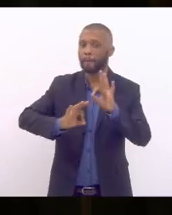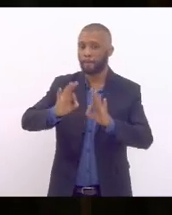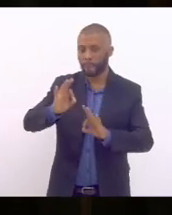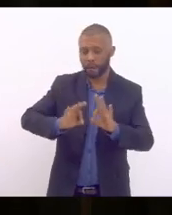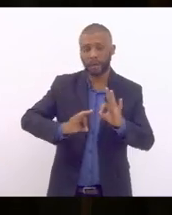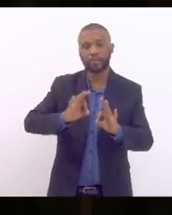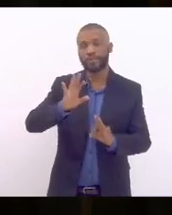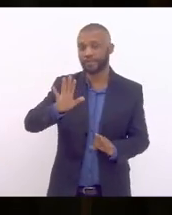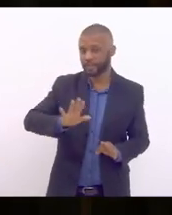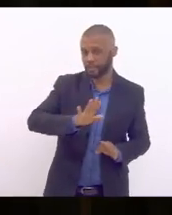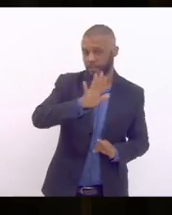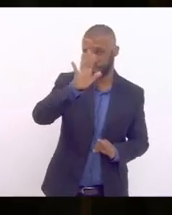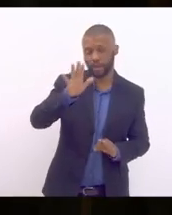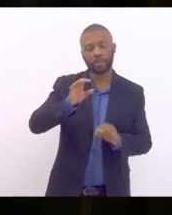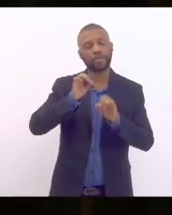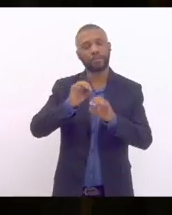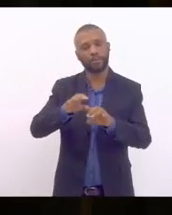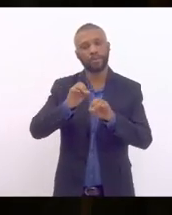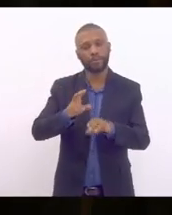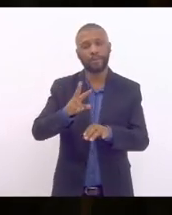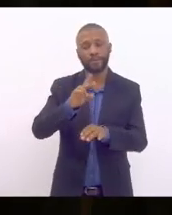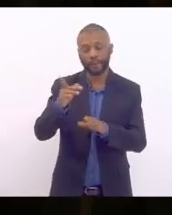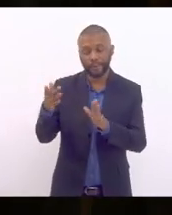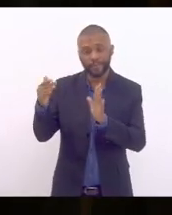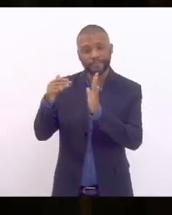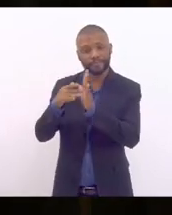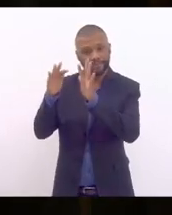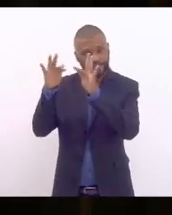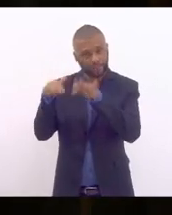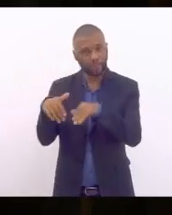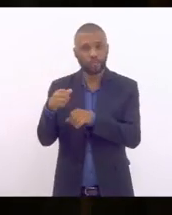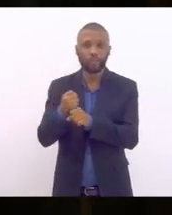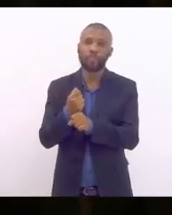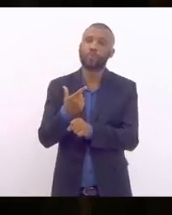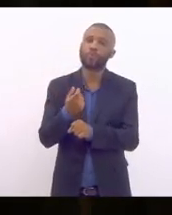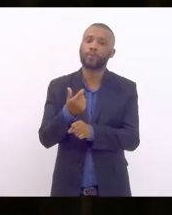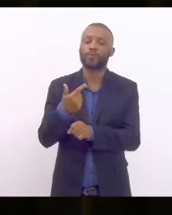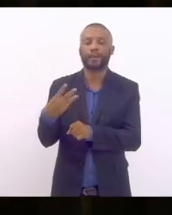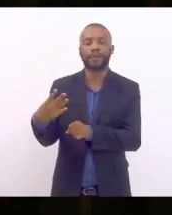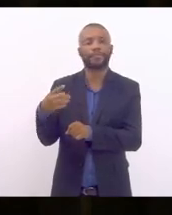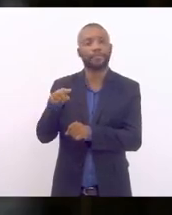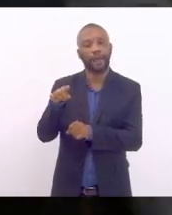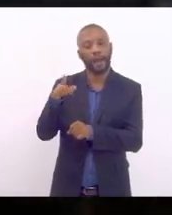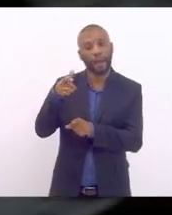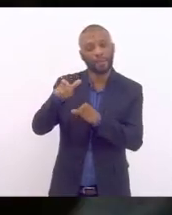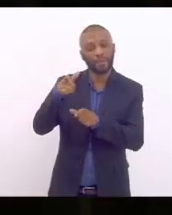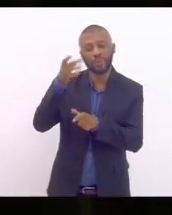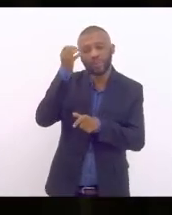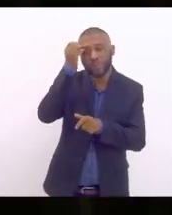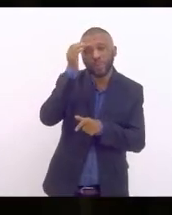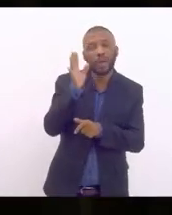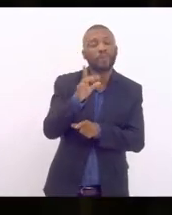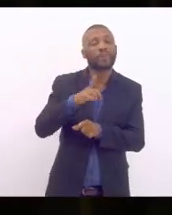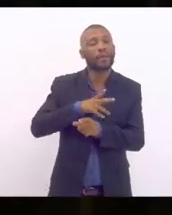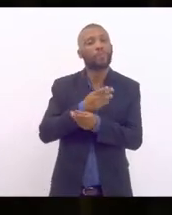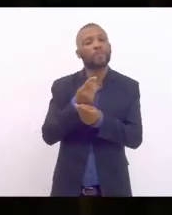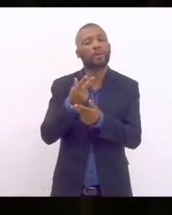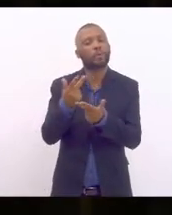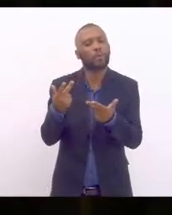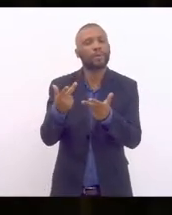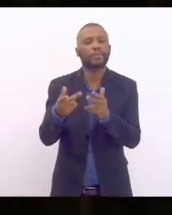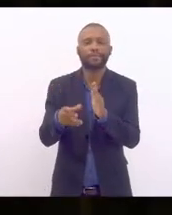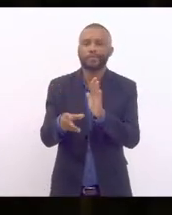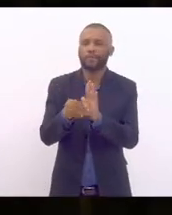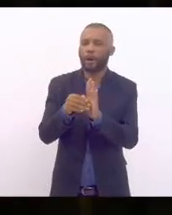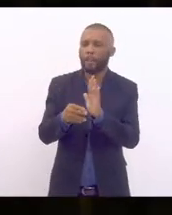de educação que vai vencer em 2024 e que as pessoas se quer lembram porque veio tanta coisa ruim essa emenda